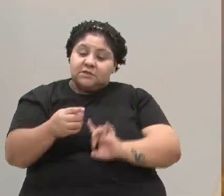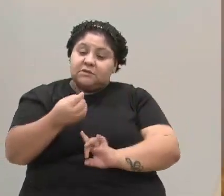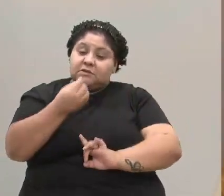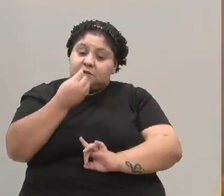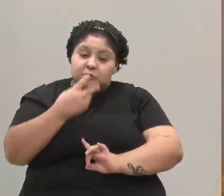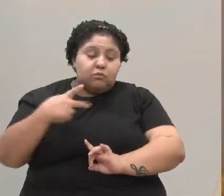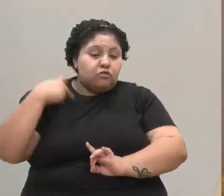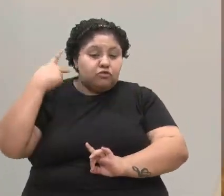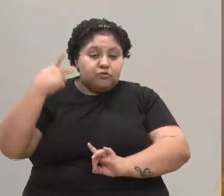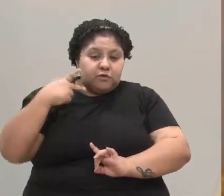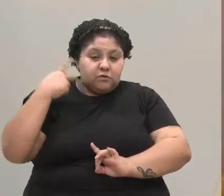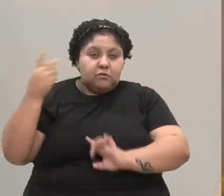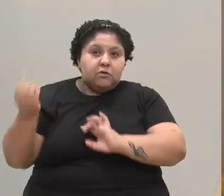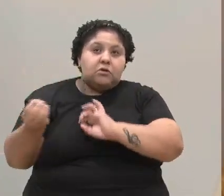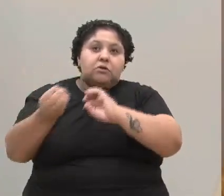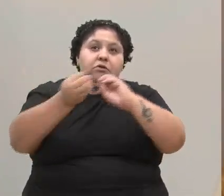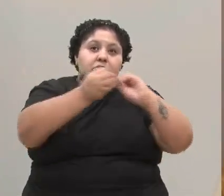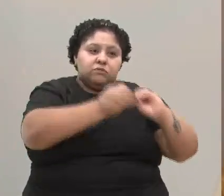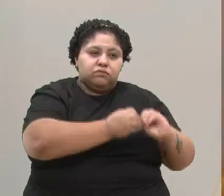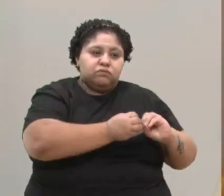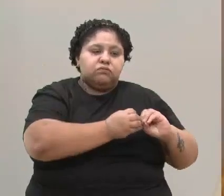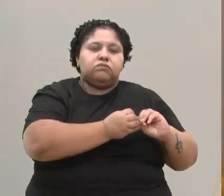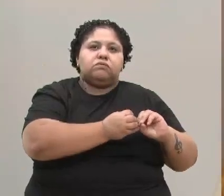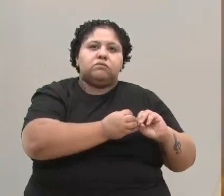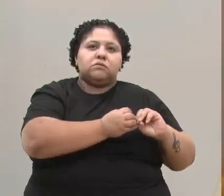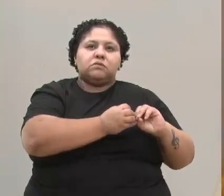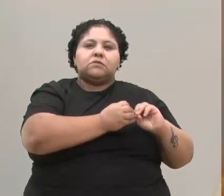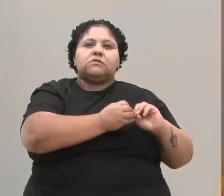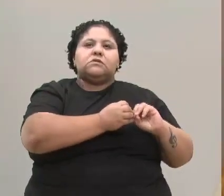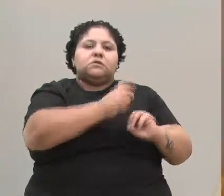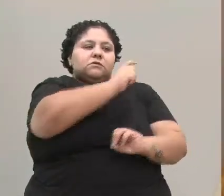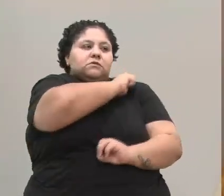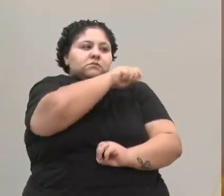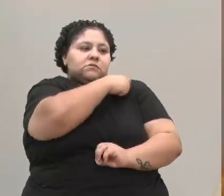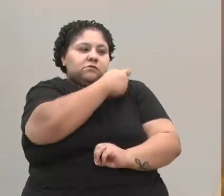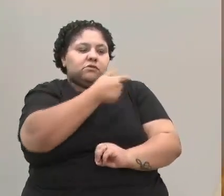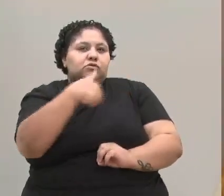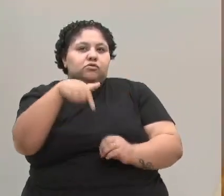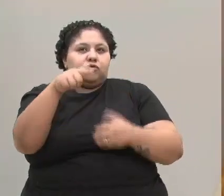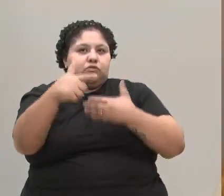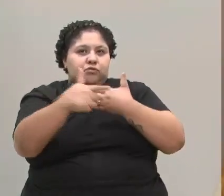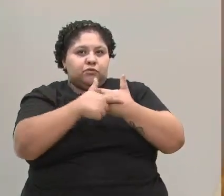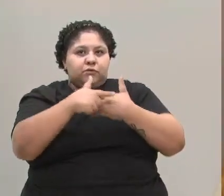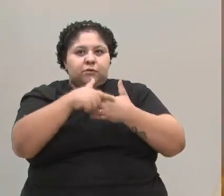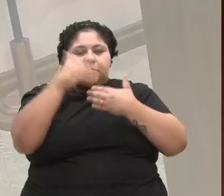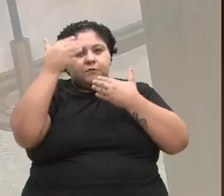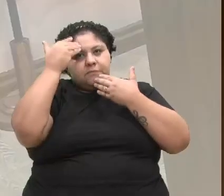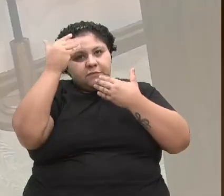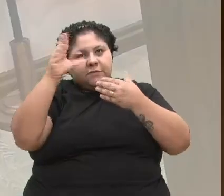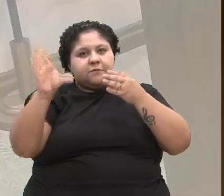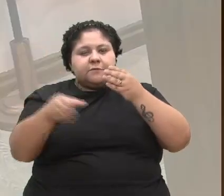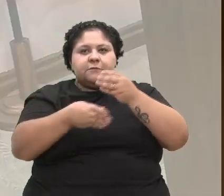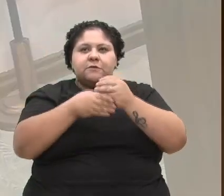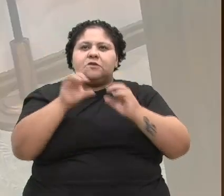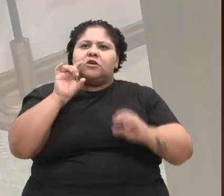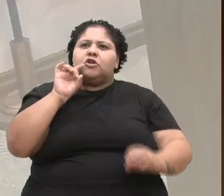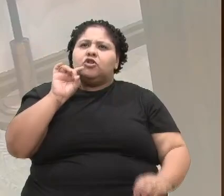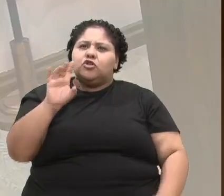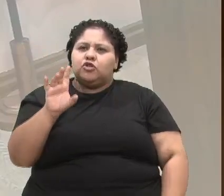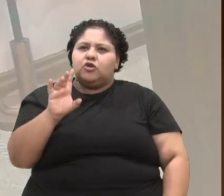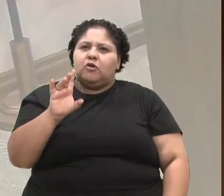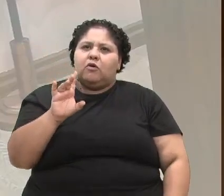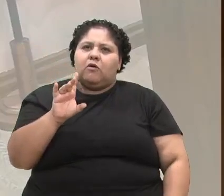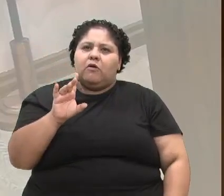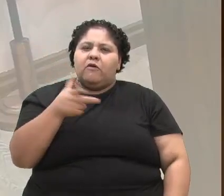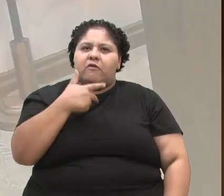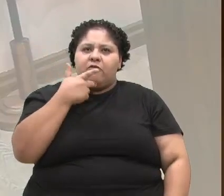vereadores foram lá e continuaremos assim, fiscalizando, que é o nosso papel. Obrigado pela parte. Só queria fazer uma correção, o